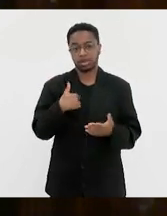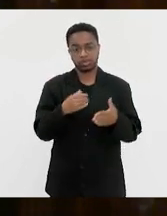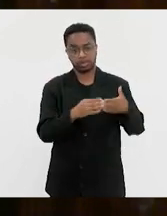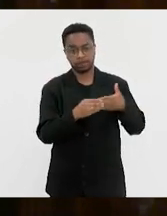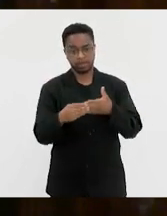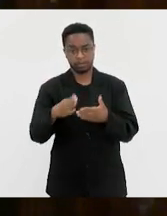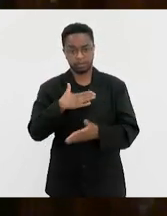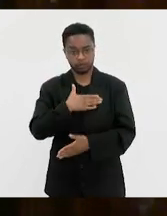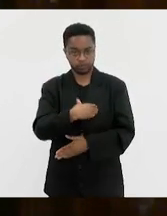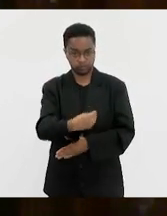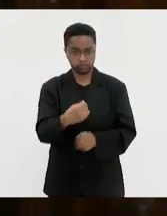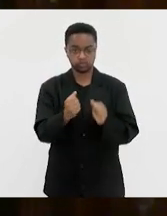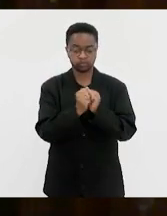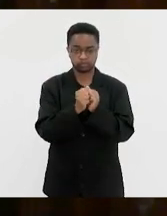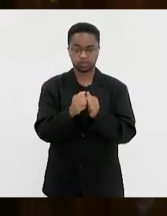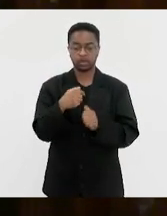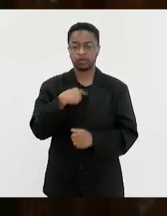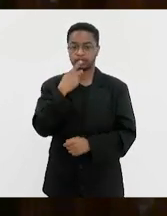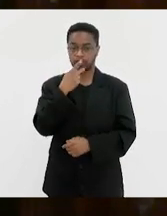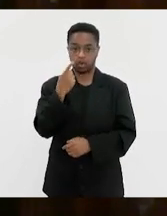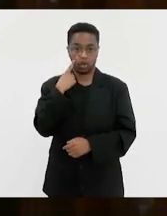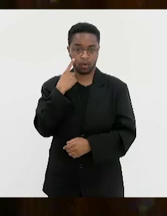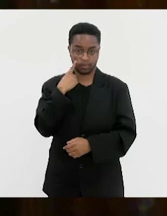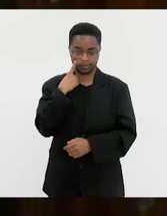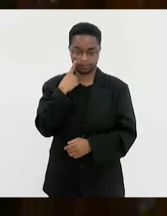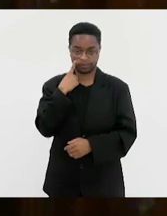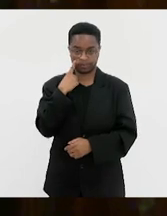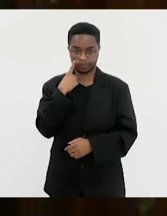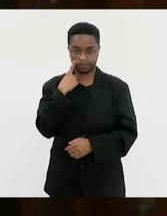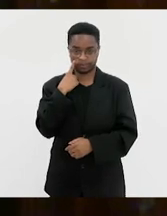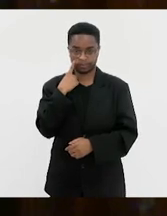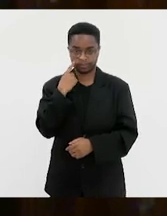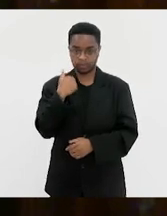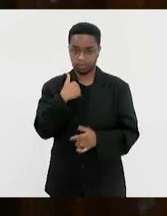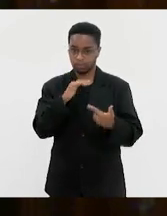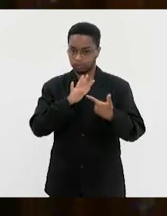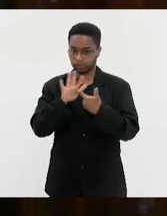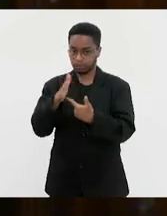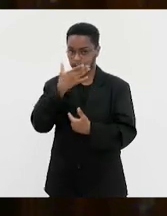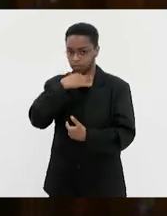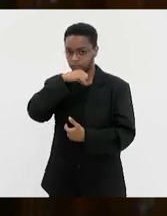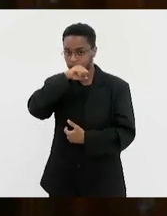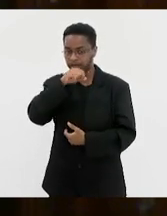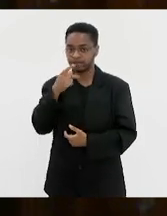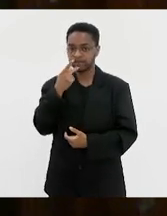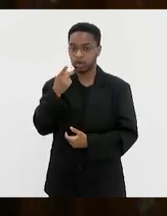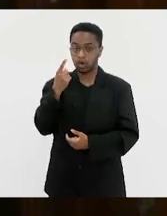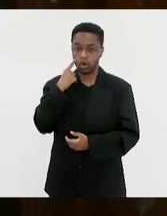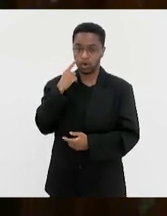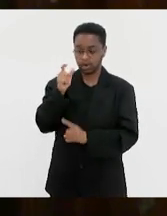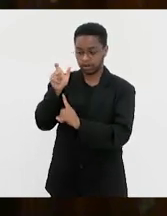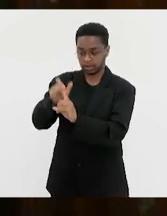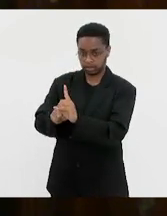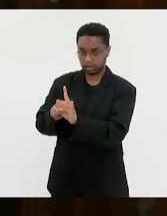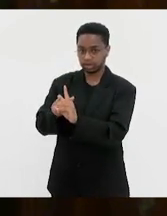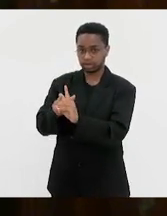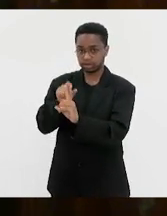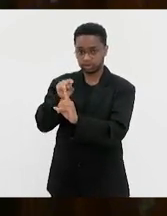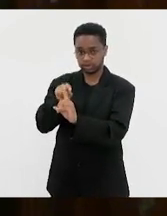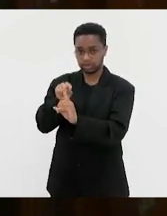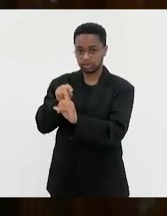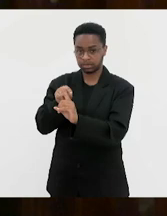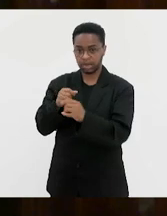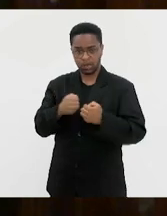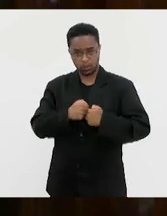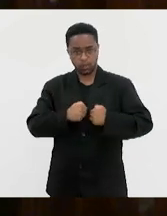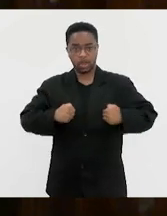comigo, e eu falei assim: filho, apontei para o meu pai e falei assim: filho, esse aqui é o super-herói de